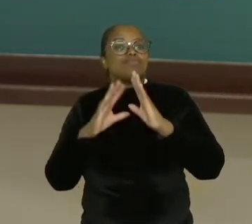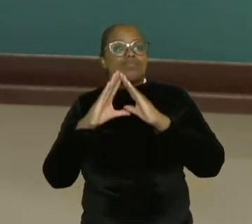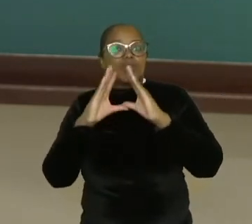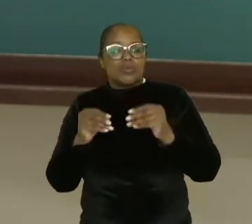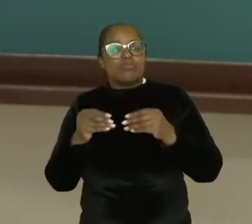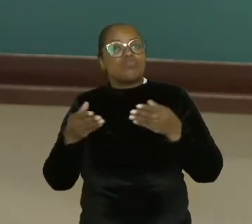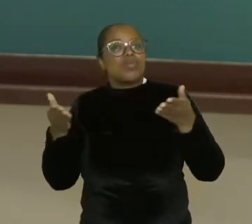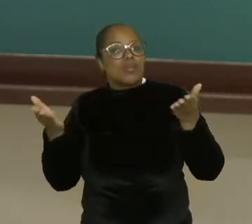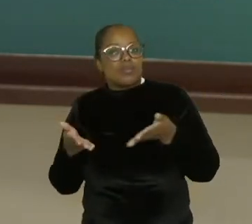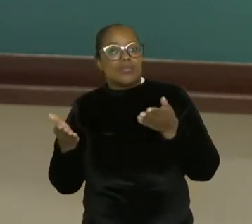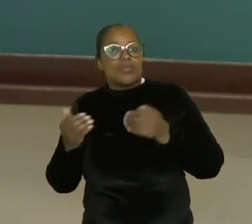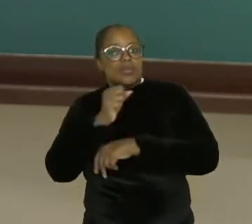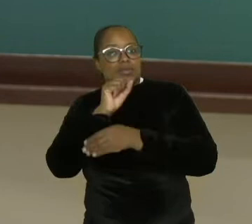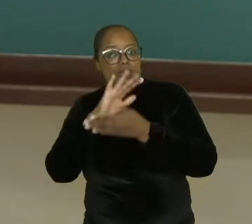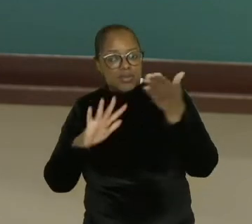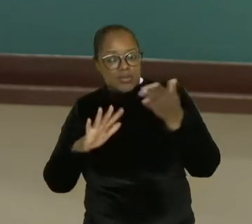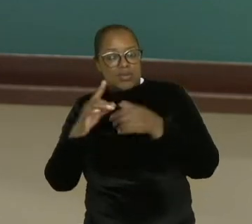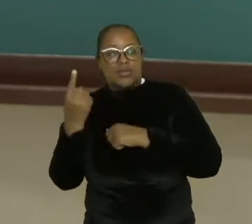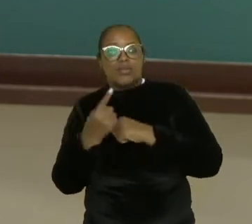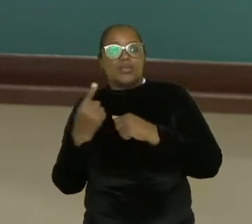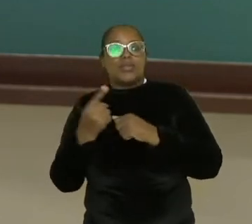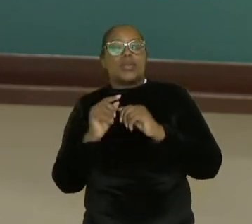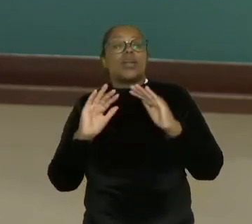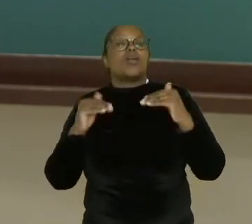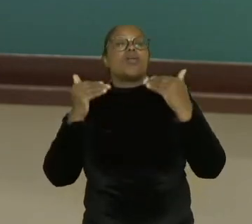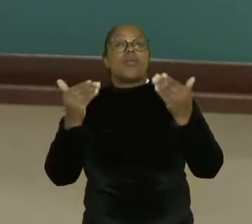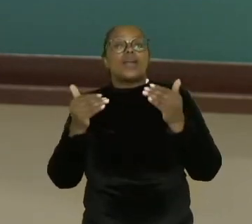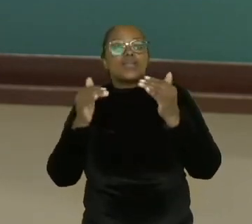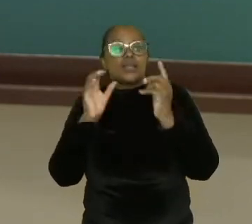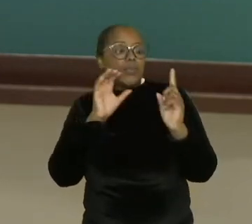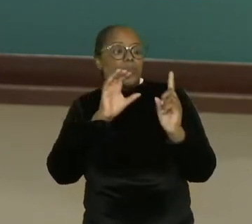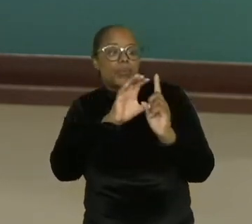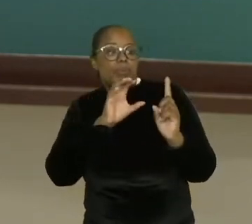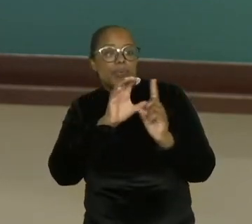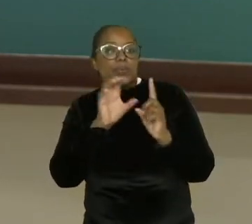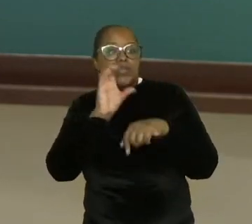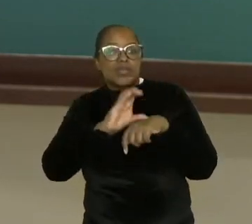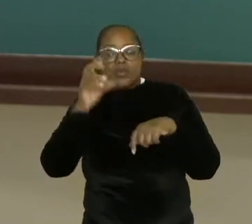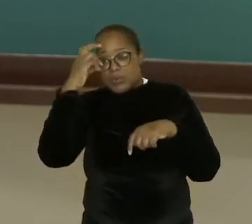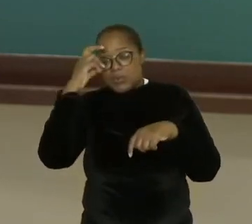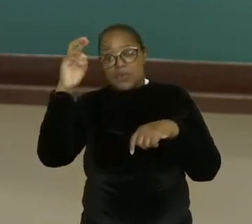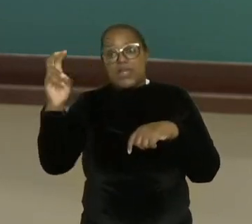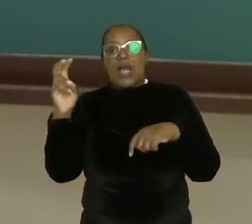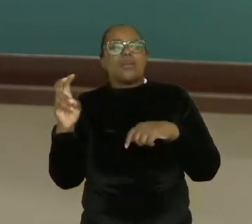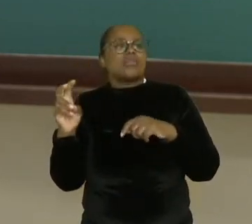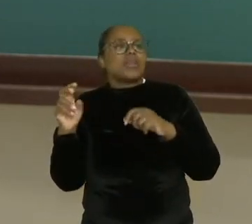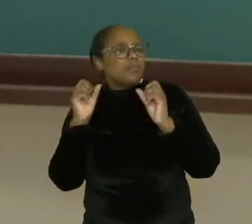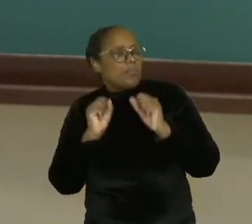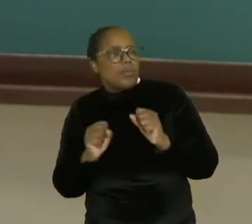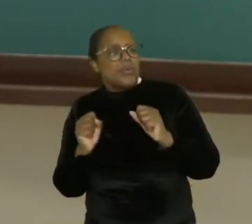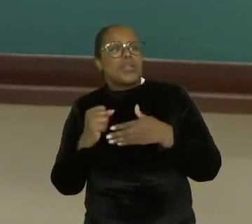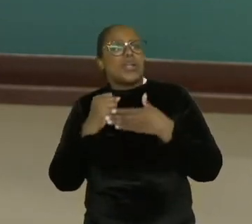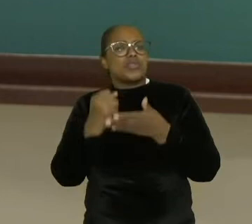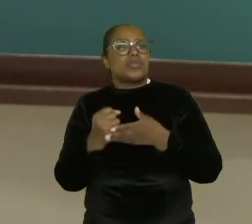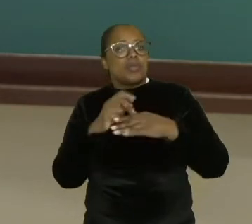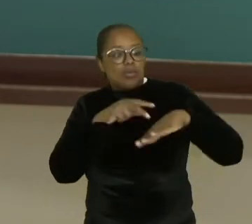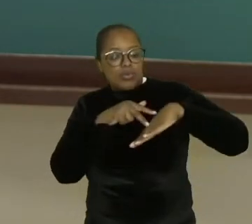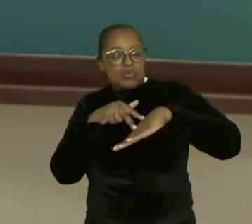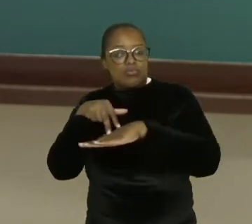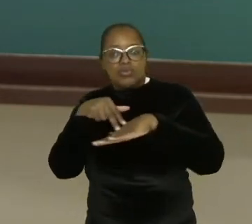Vamos para a atividade número 1. Quais as influências culturais possibilitaram o surgimento do